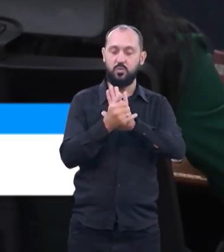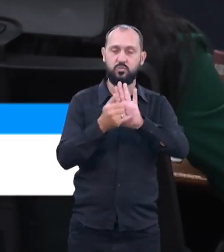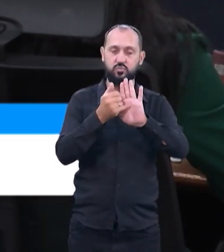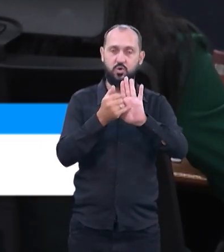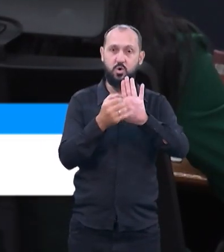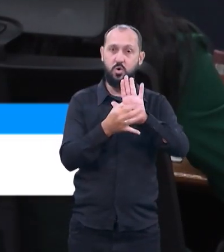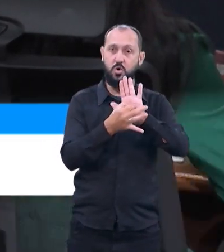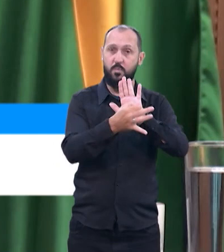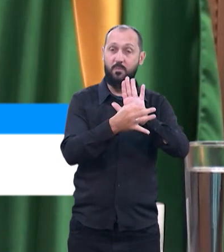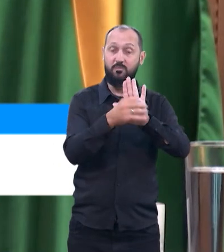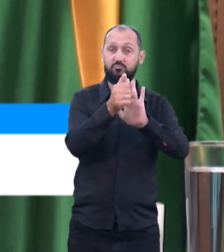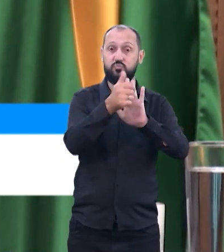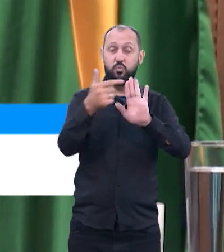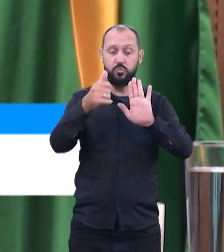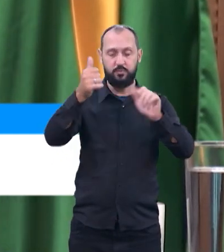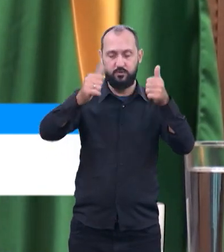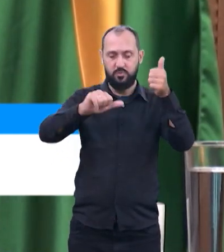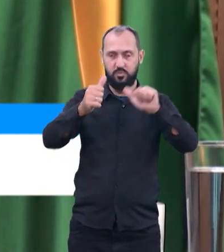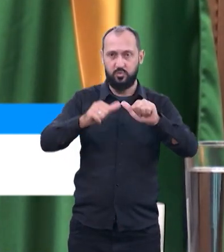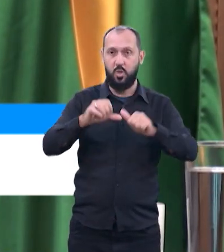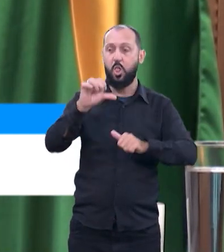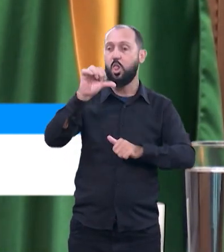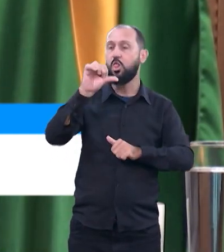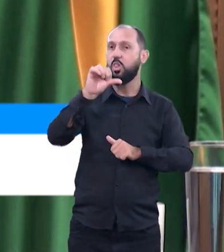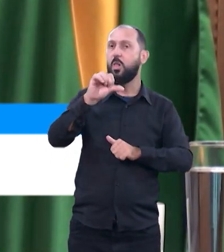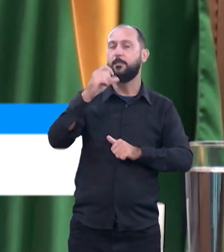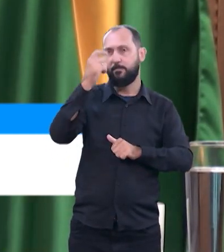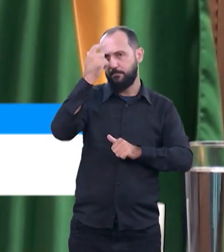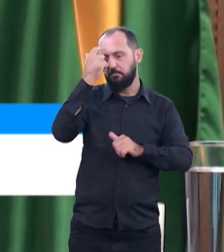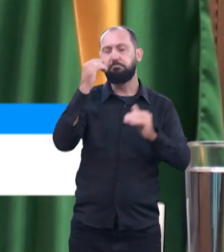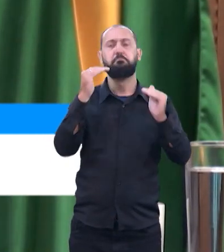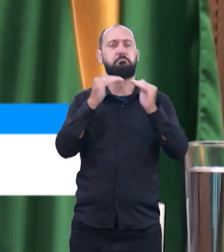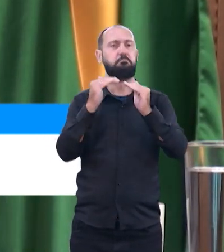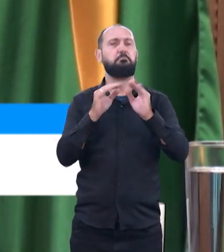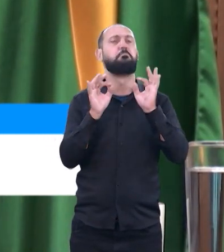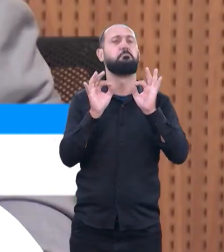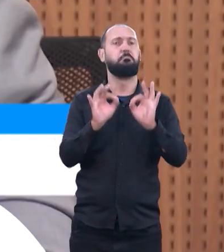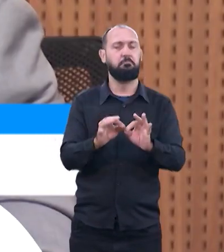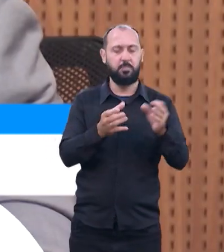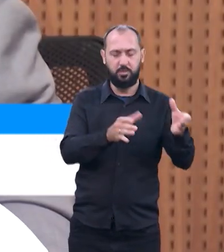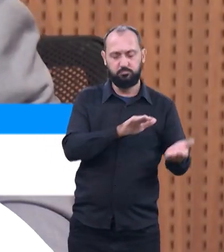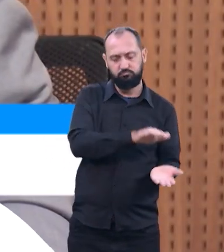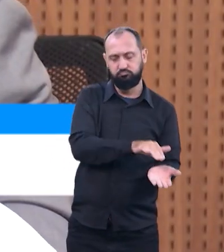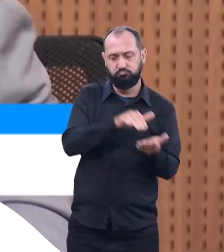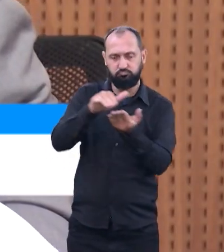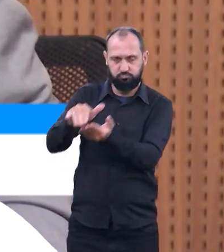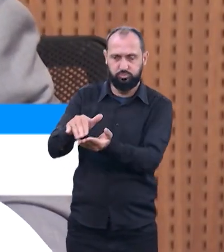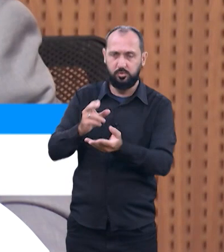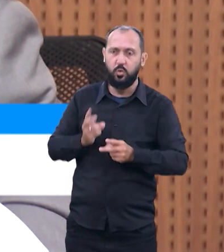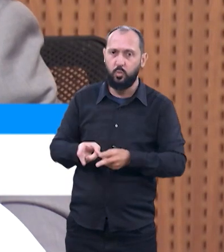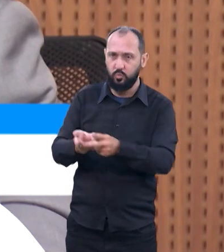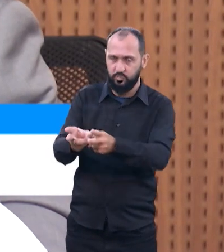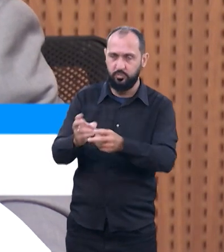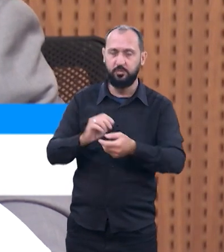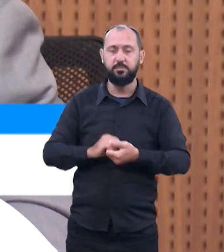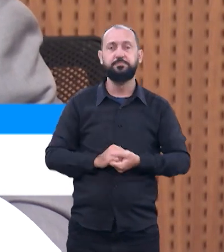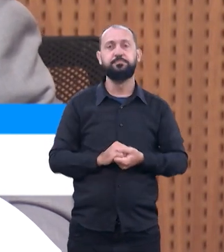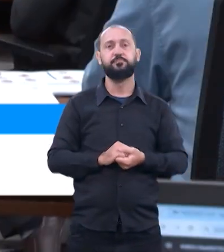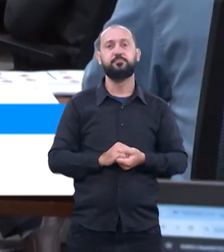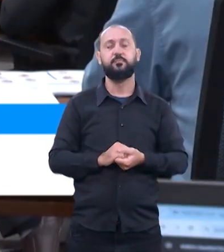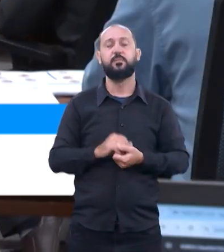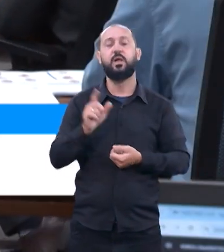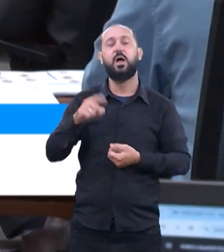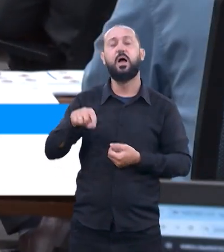12 propostas. 9 delas foram consideradas constitucionais e tramitam regularmente na Casa de